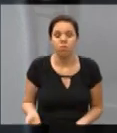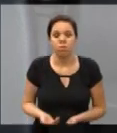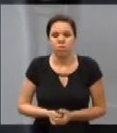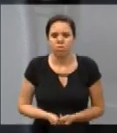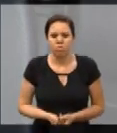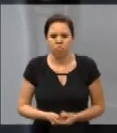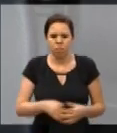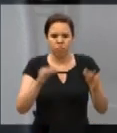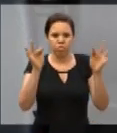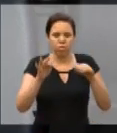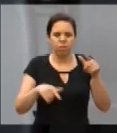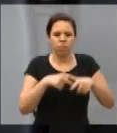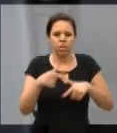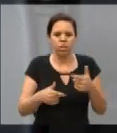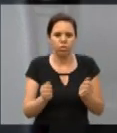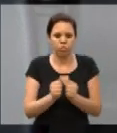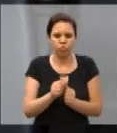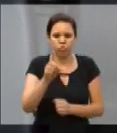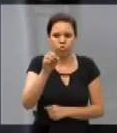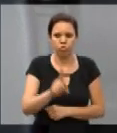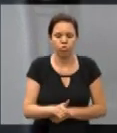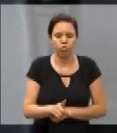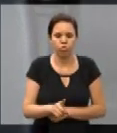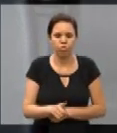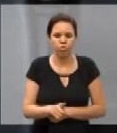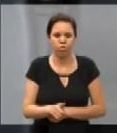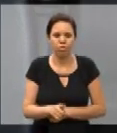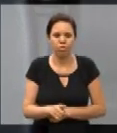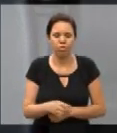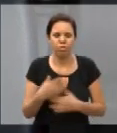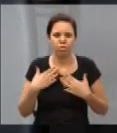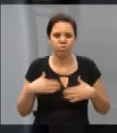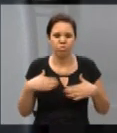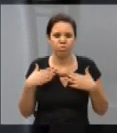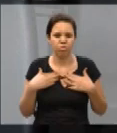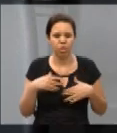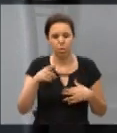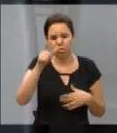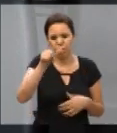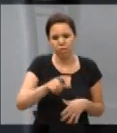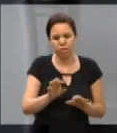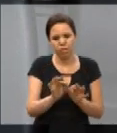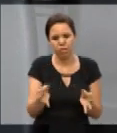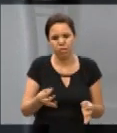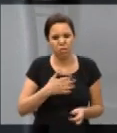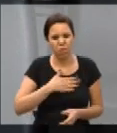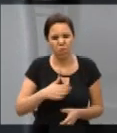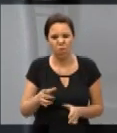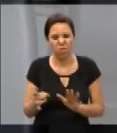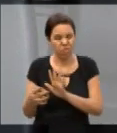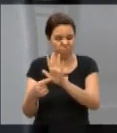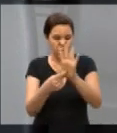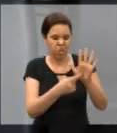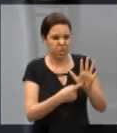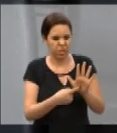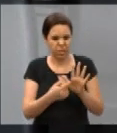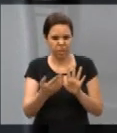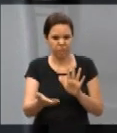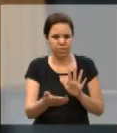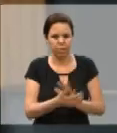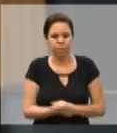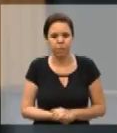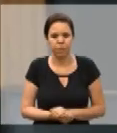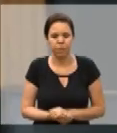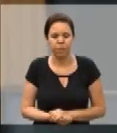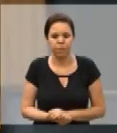e fico muito feliz de trabalhar com um diretor tão sensível e assim, e um diretor que não gosta da exposição. Ele não gosta da exposição.